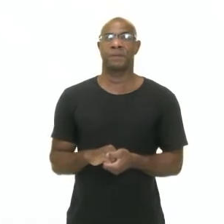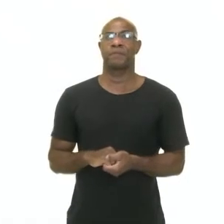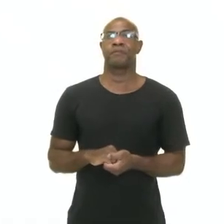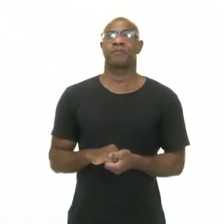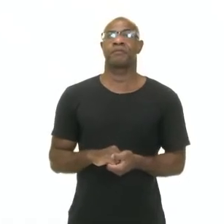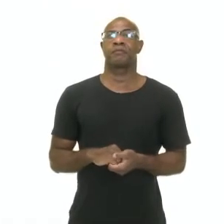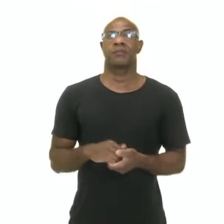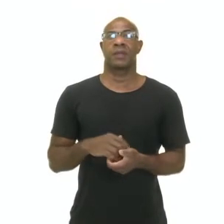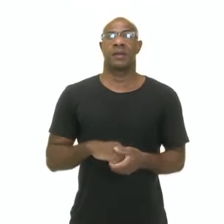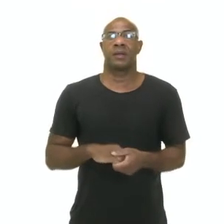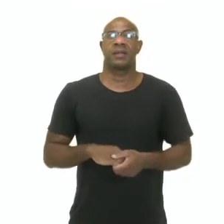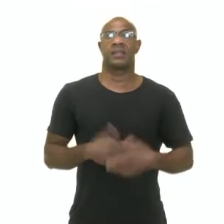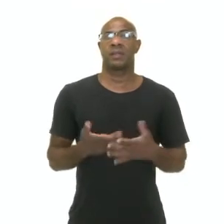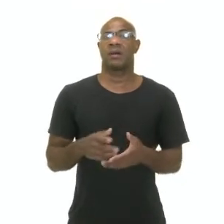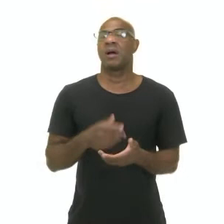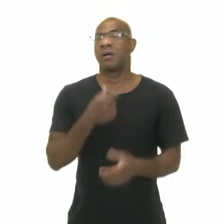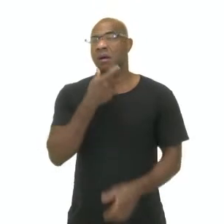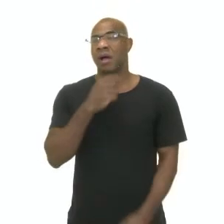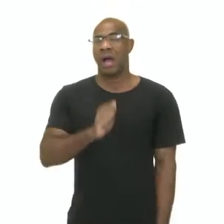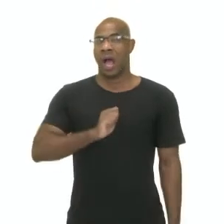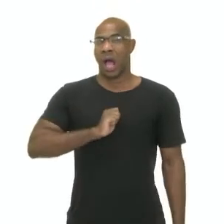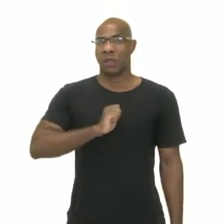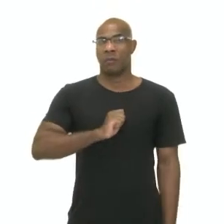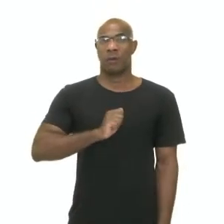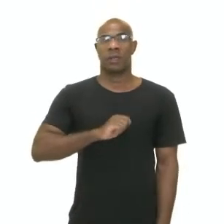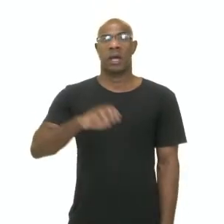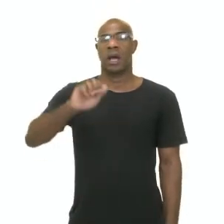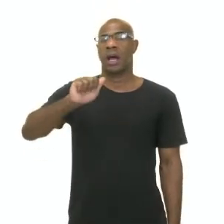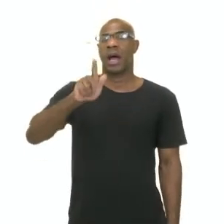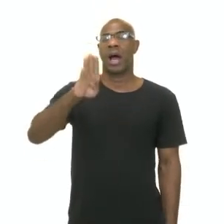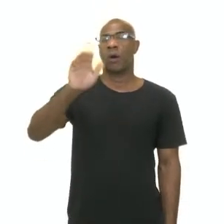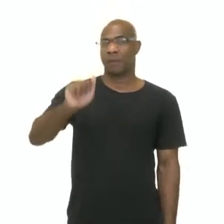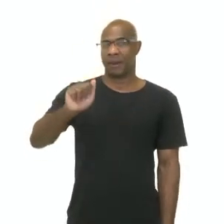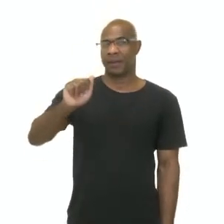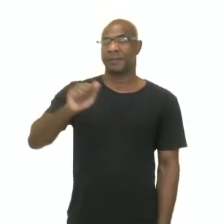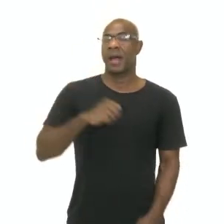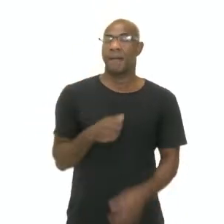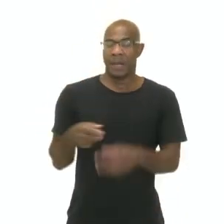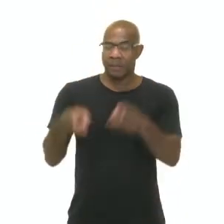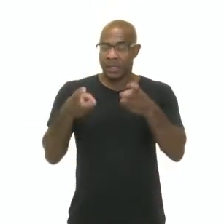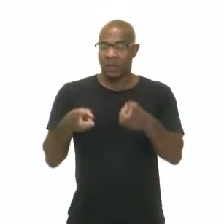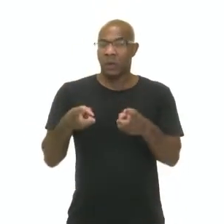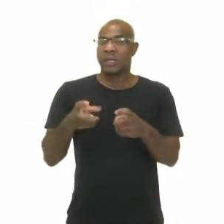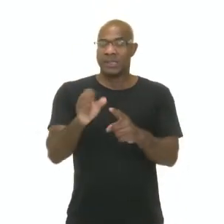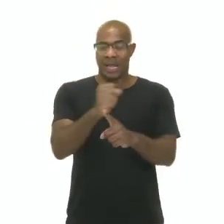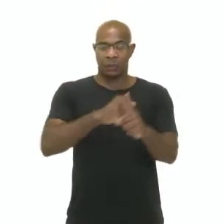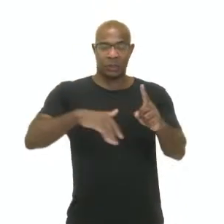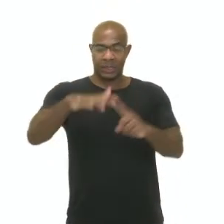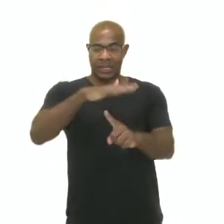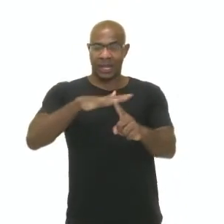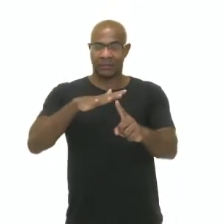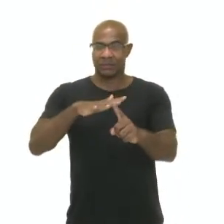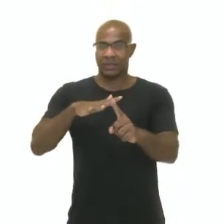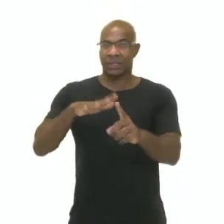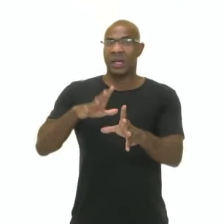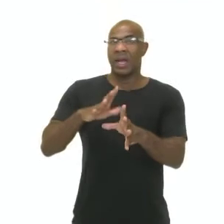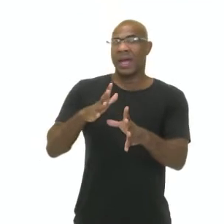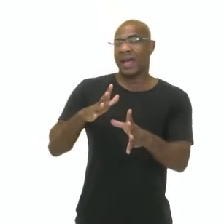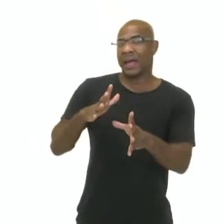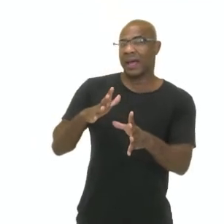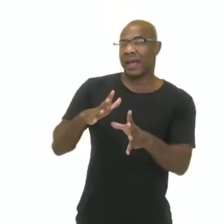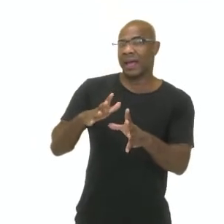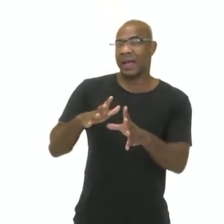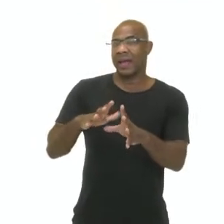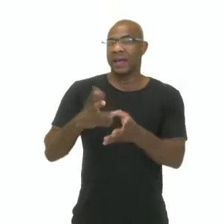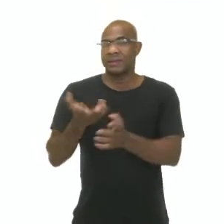Segundo a antropóloga Alba Zaluar, a percepção da sociedade em termos culturais e históricos é que